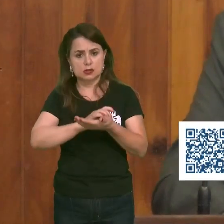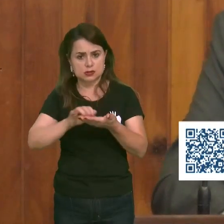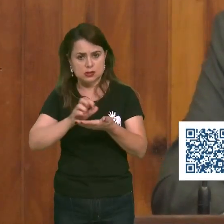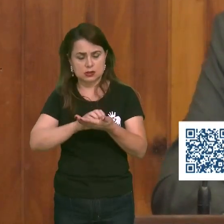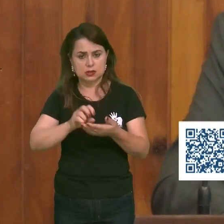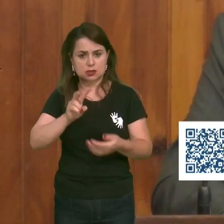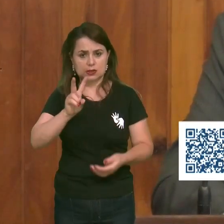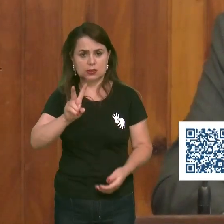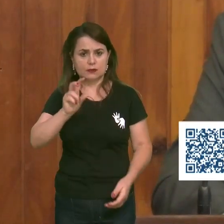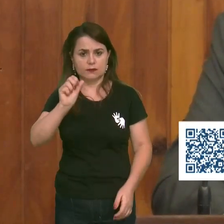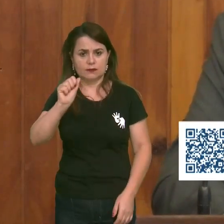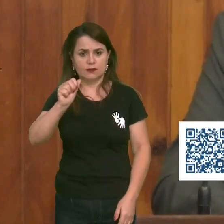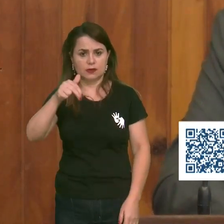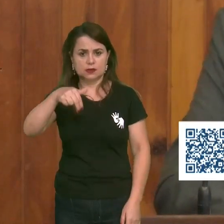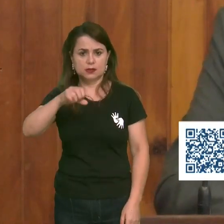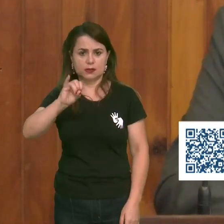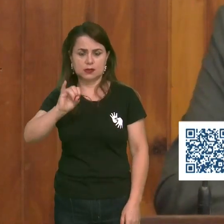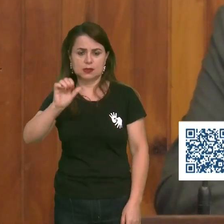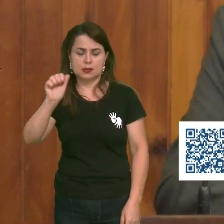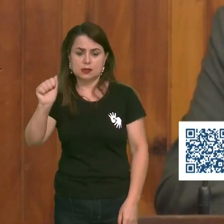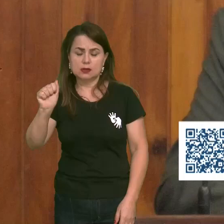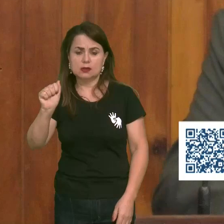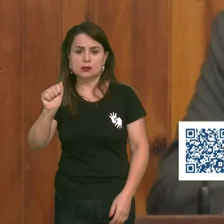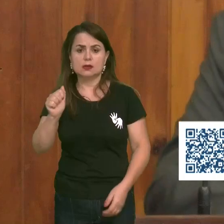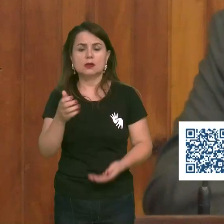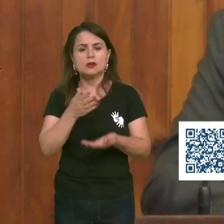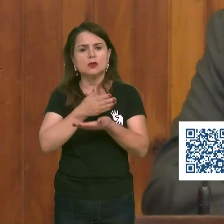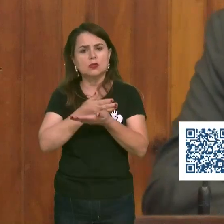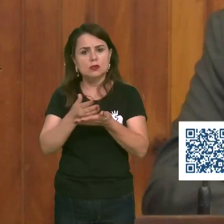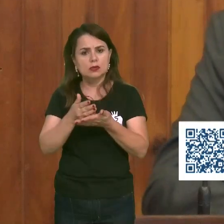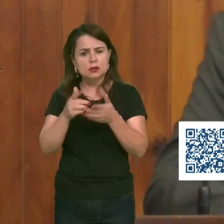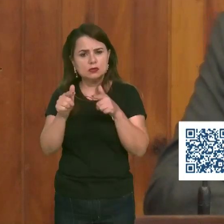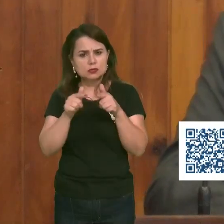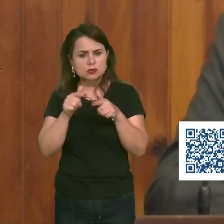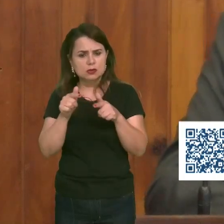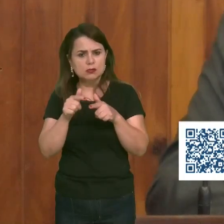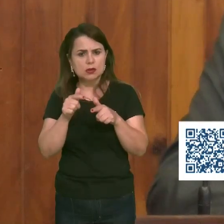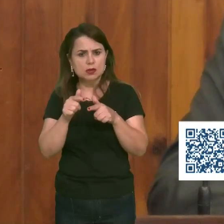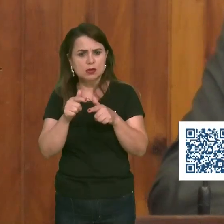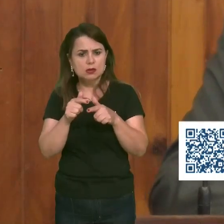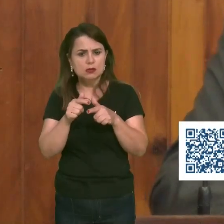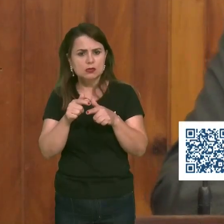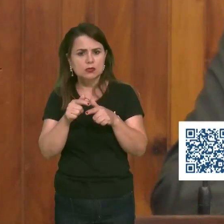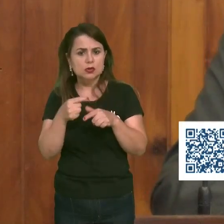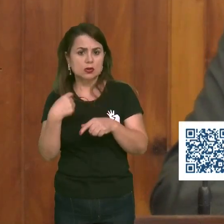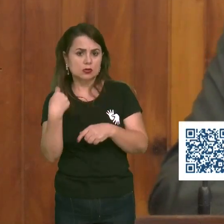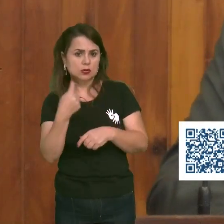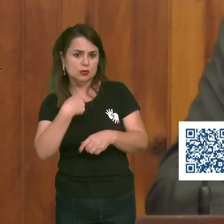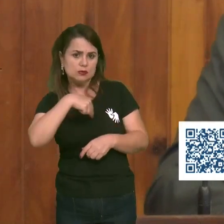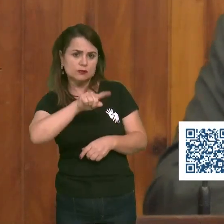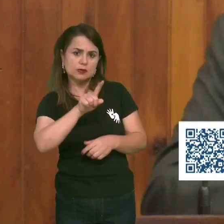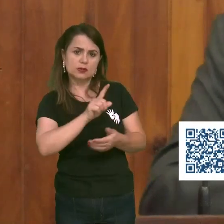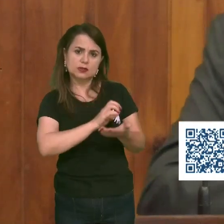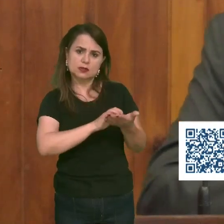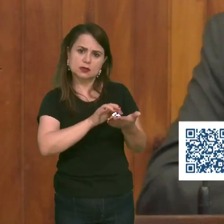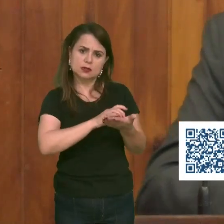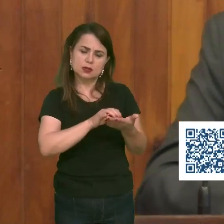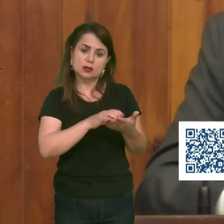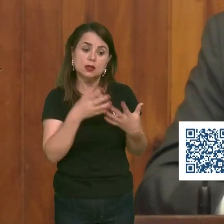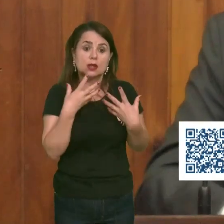no começo da gestão Vereador agente Federal na secretaria